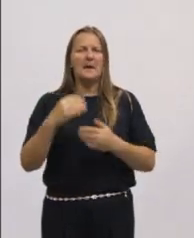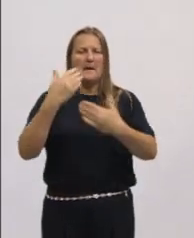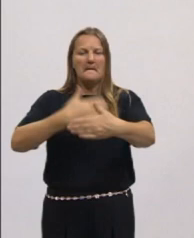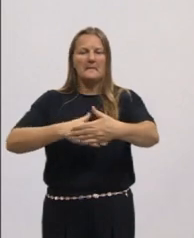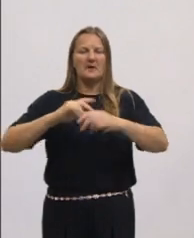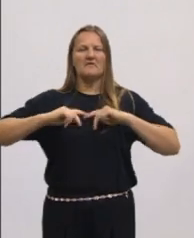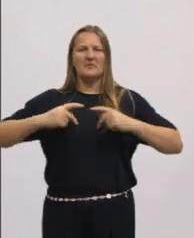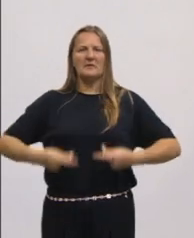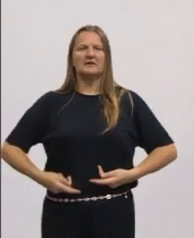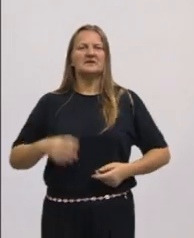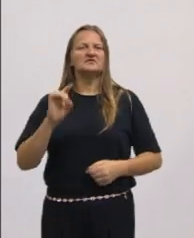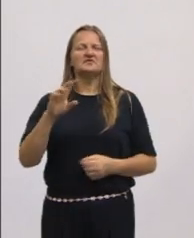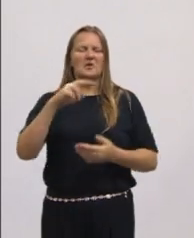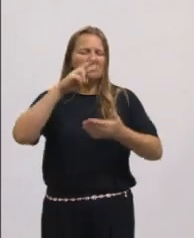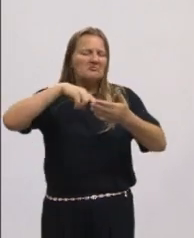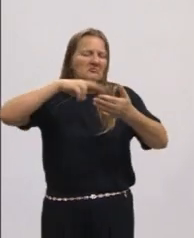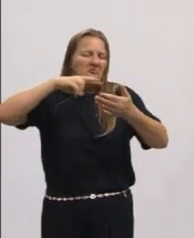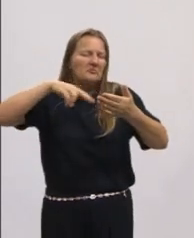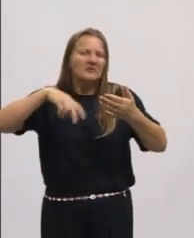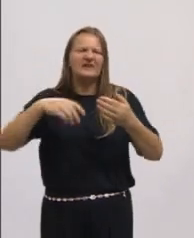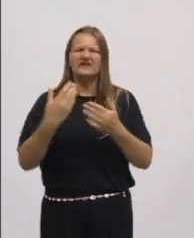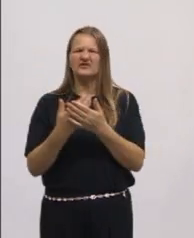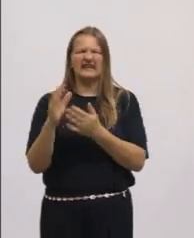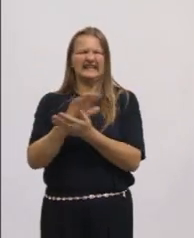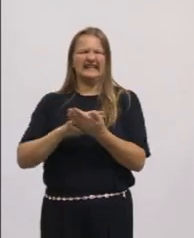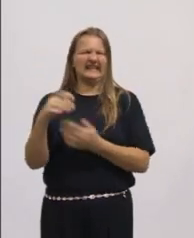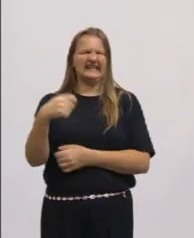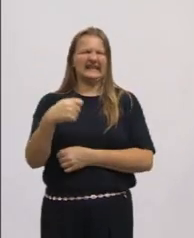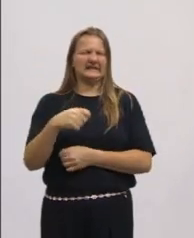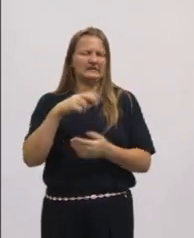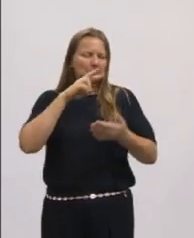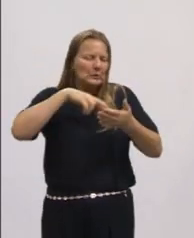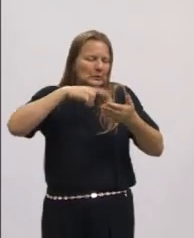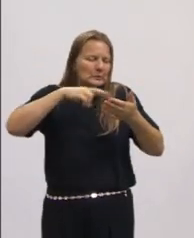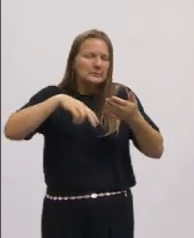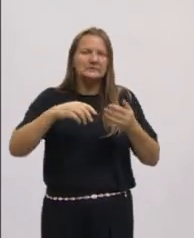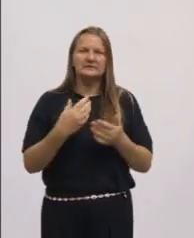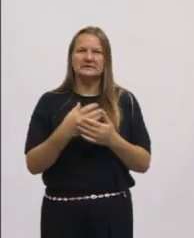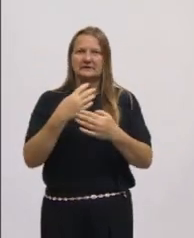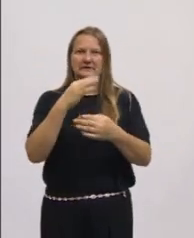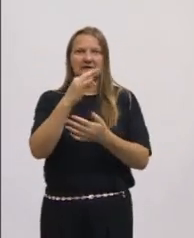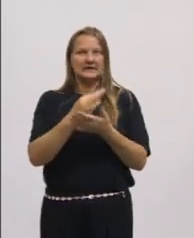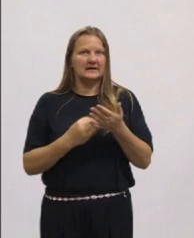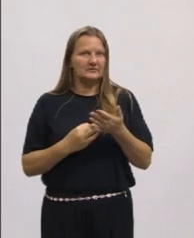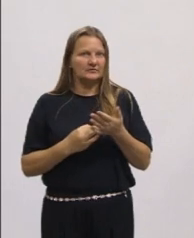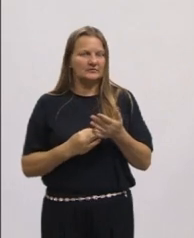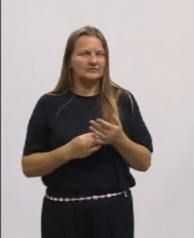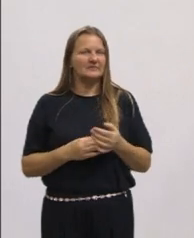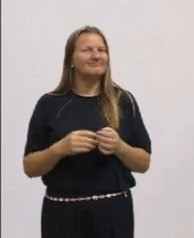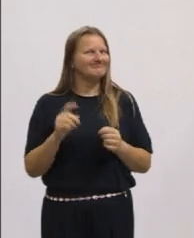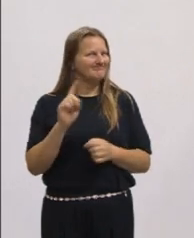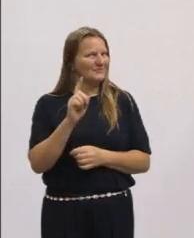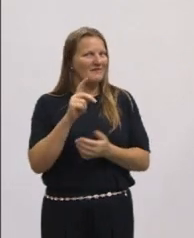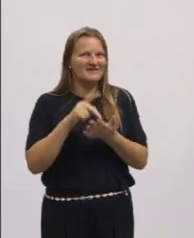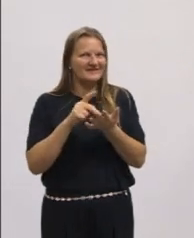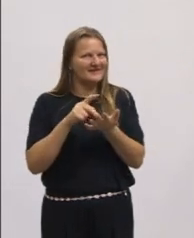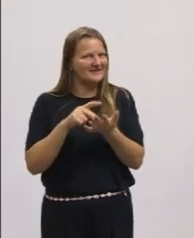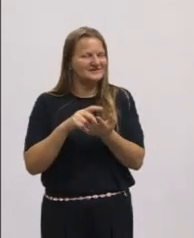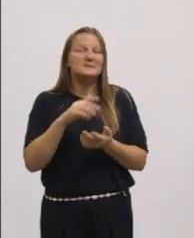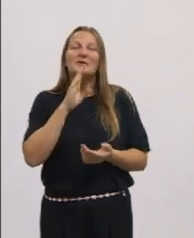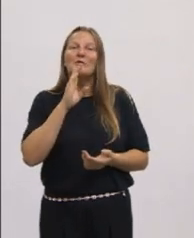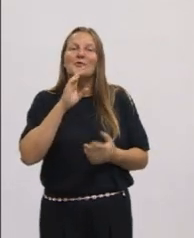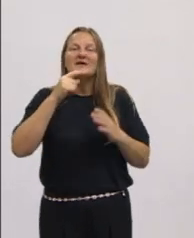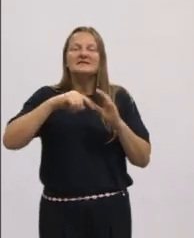é só interpretação tu não precisa estudar tem que interpretar o texto mas isso gente é balela porque tu precisa conhecer